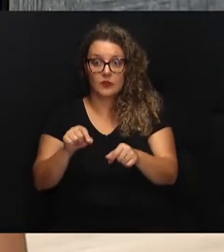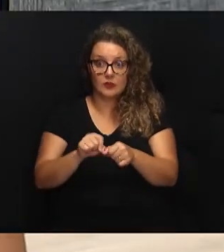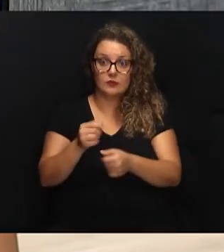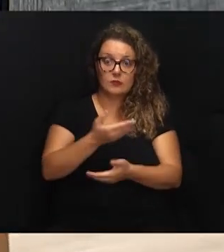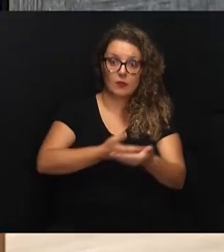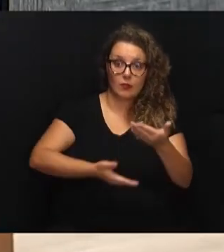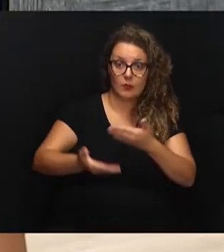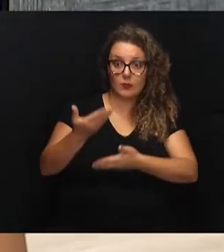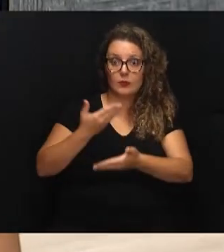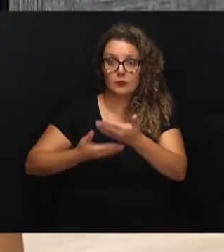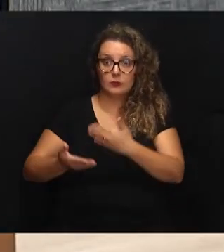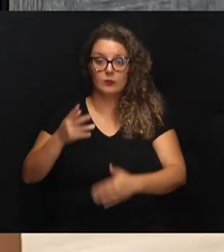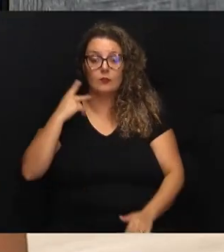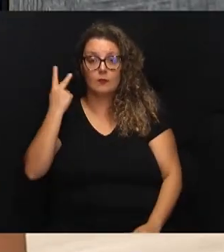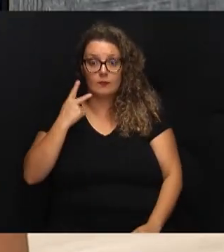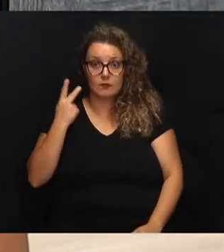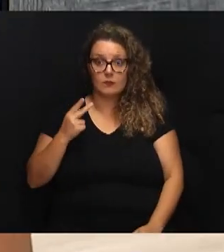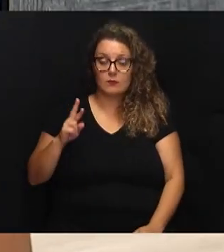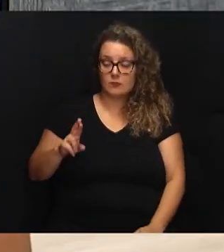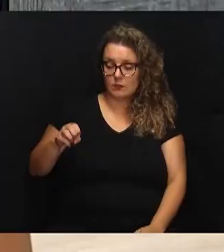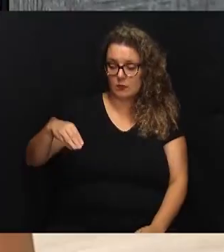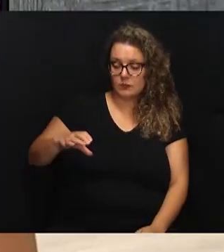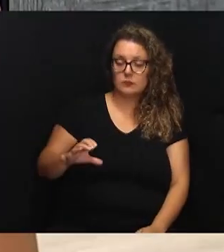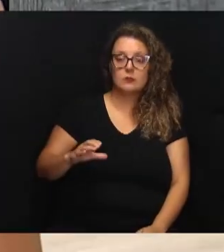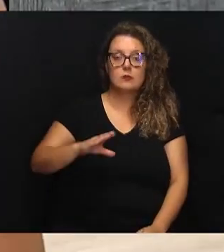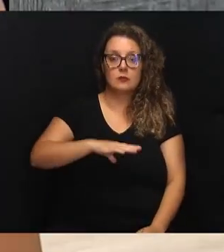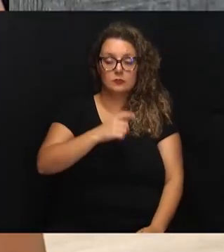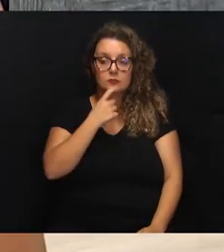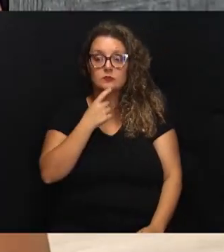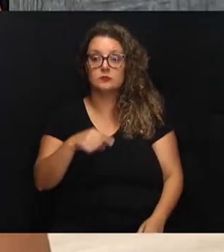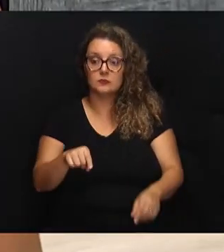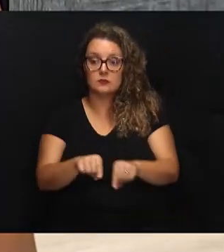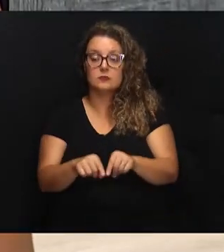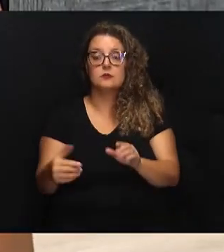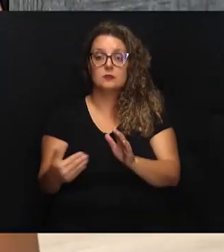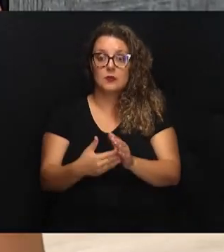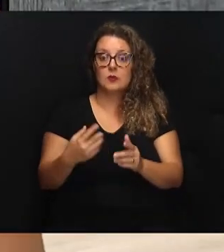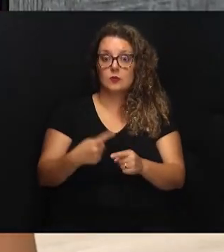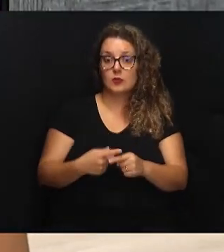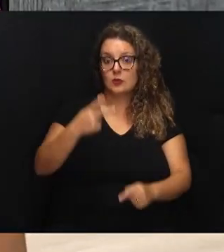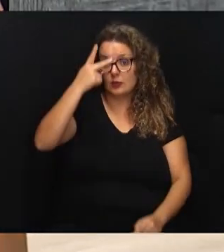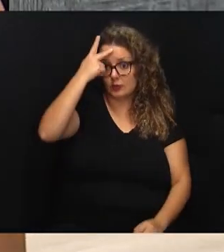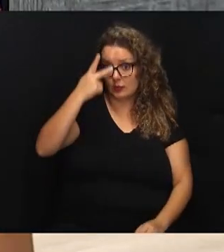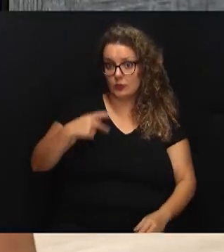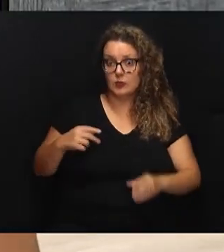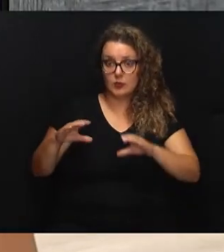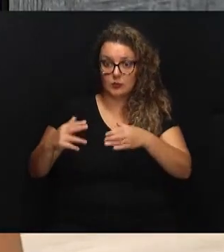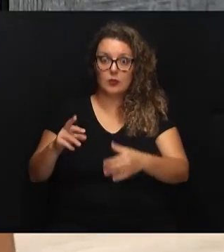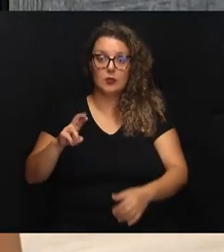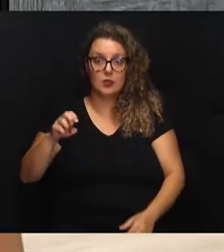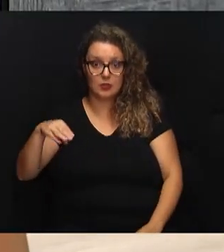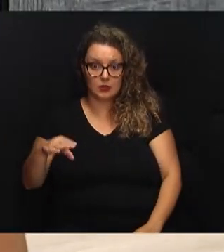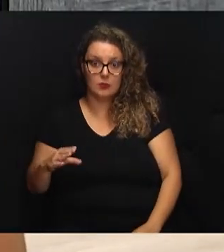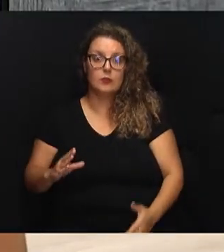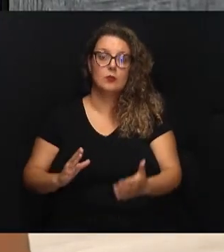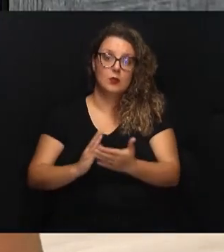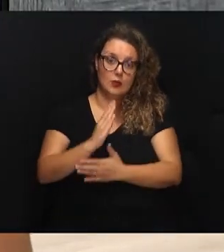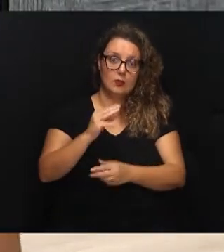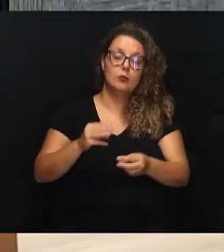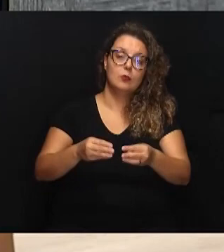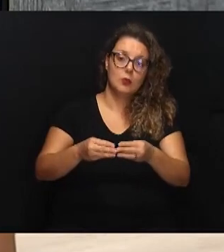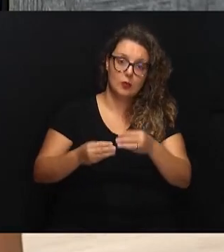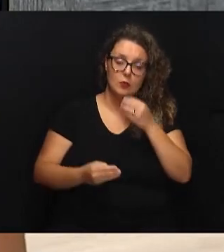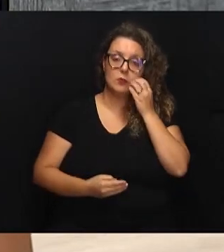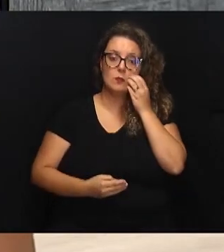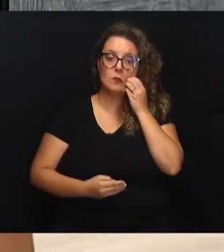com vereadores da região metropolitana de Campinas, até porque o próprio Parlamento Metropolitano aprovou uma moção